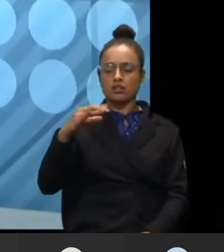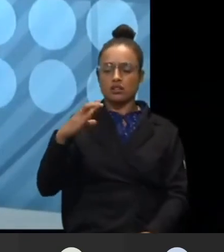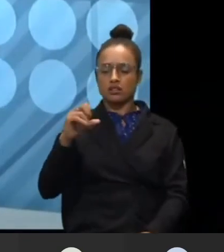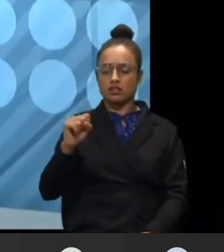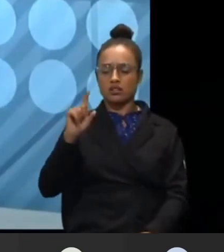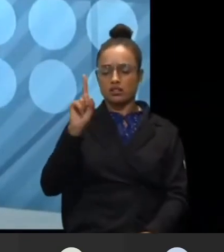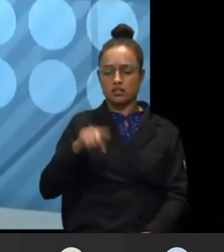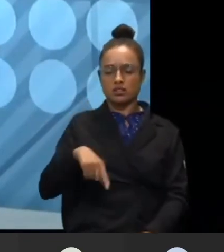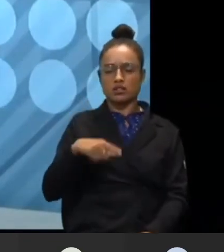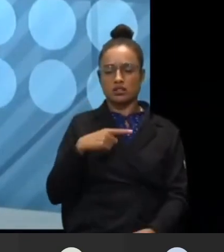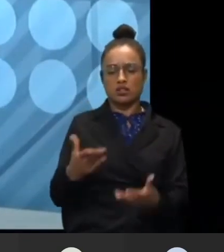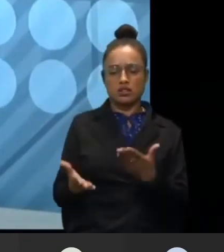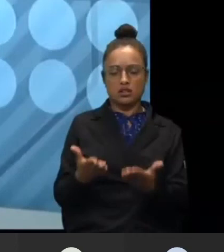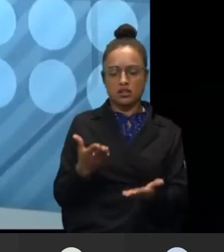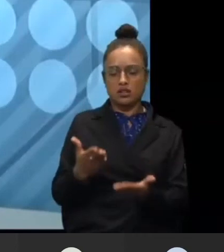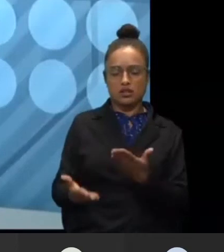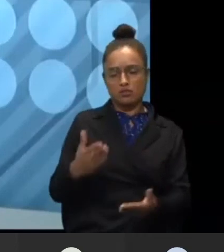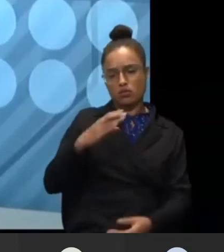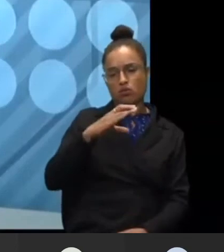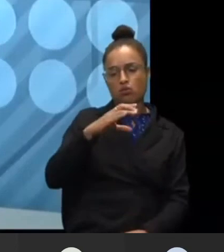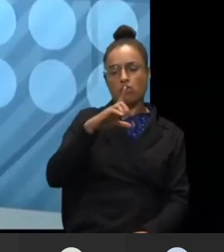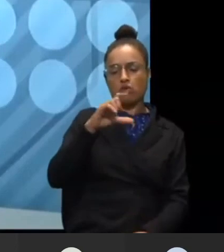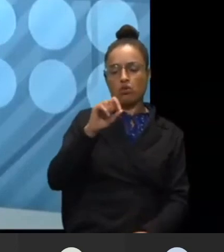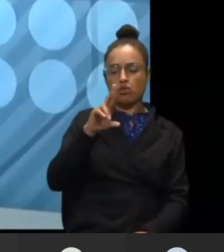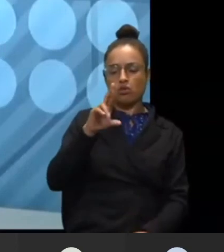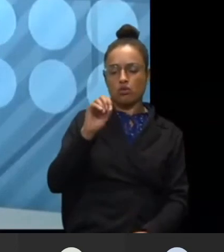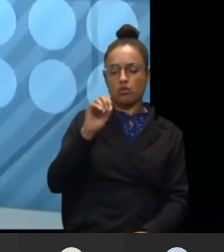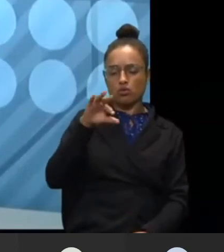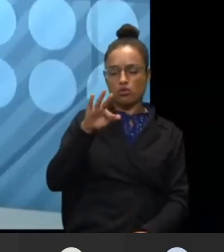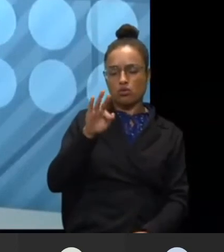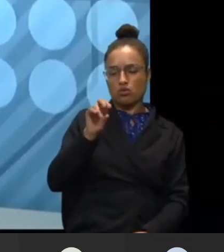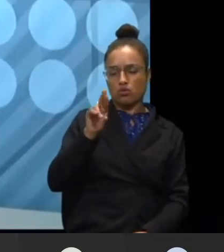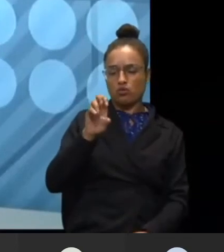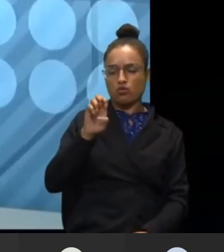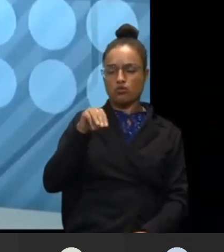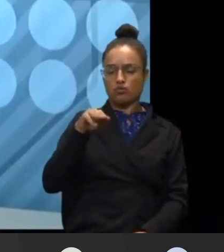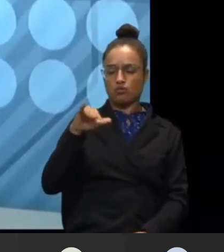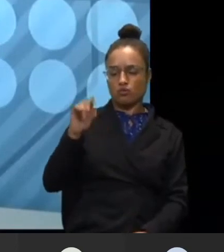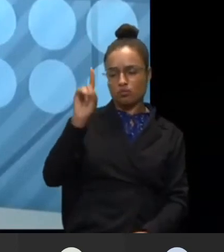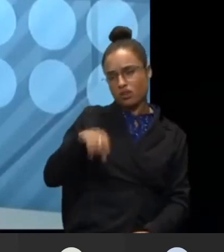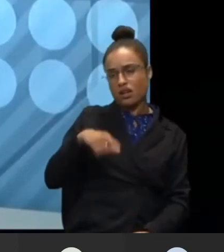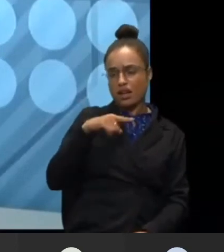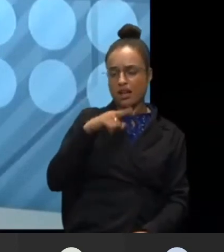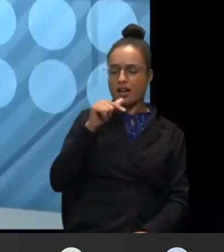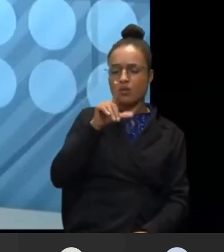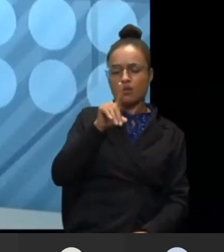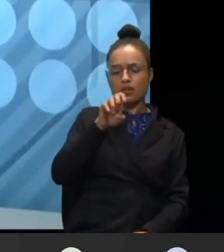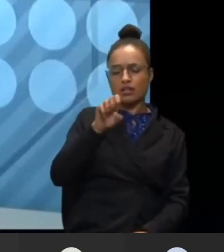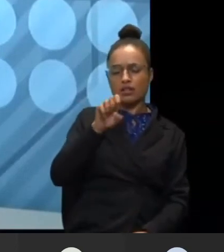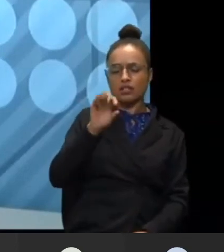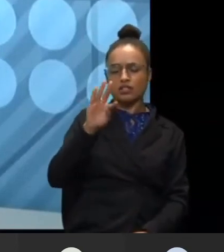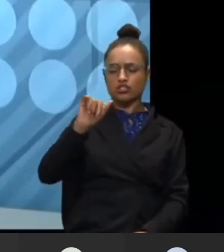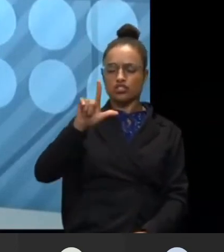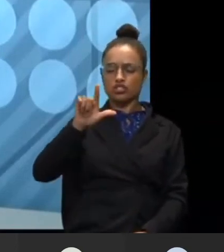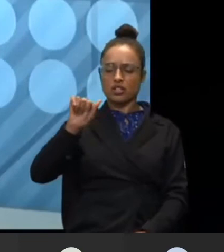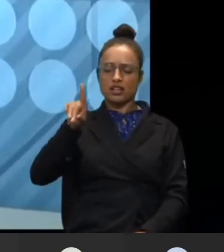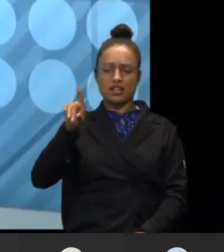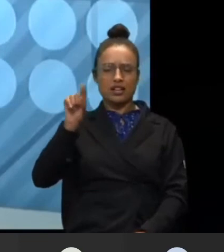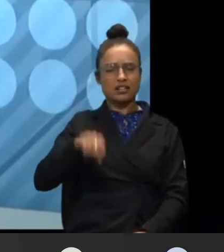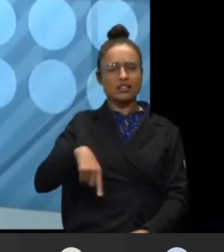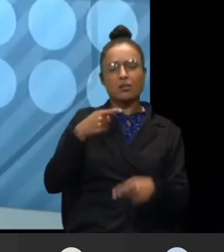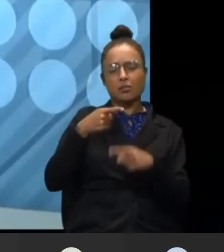nós vamos colocar cloroformo, metanol e água destilada. Eu pergunto para o senhor: Por